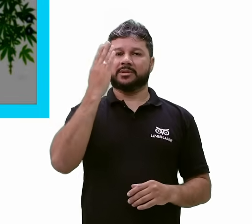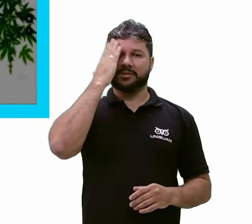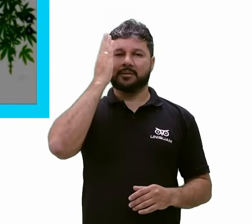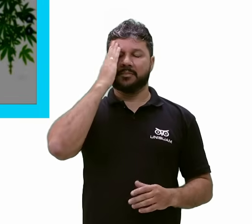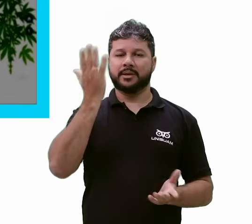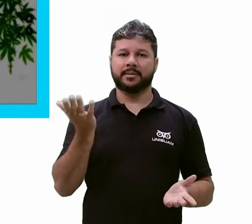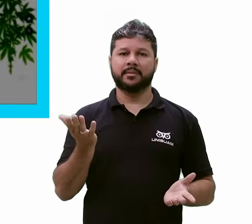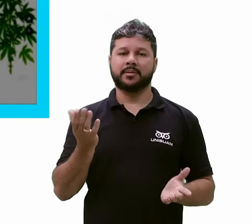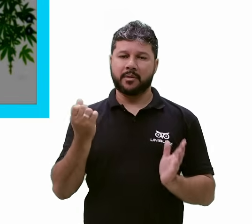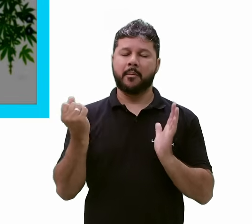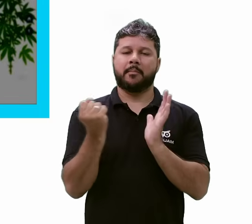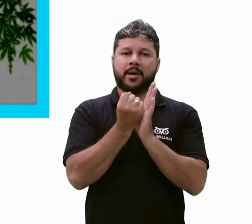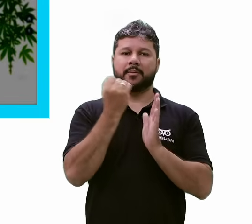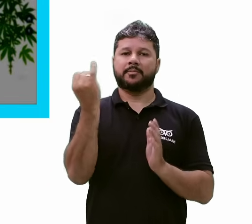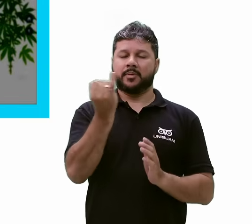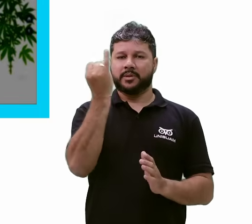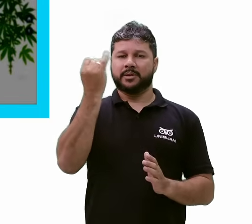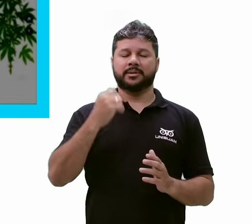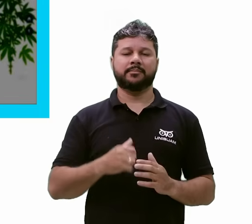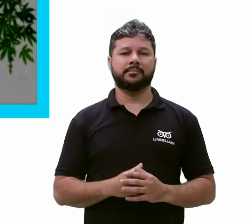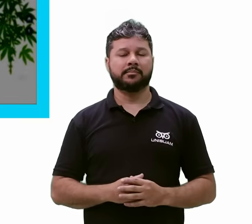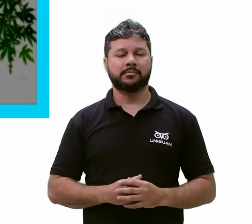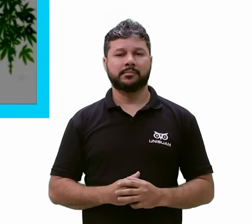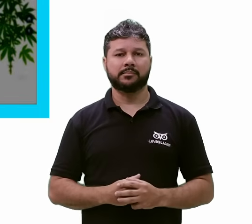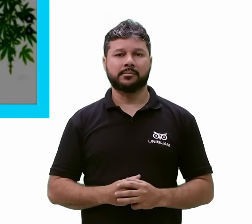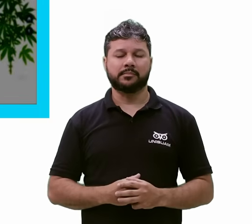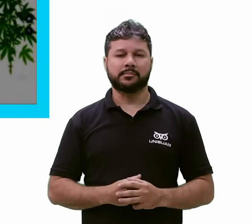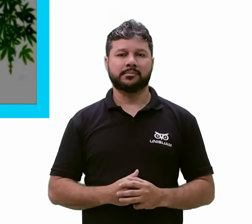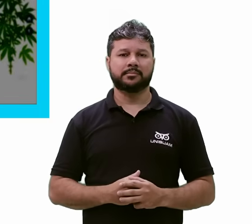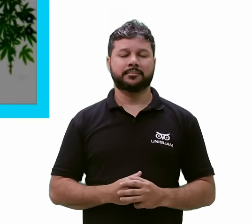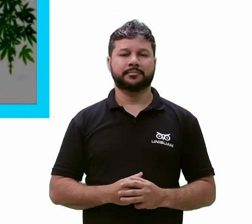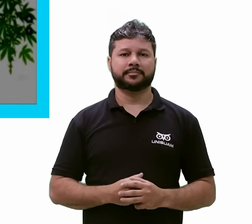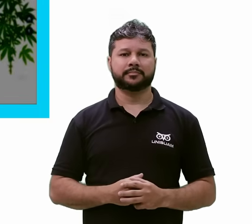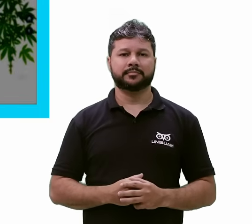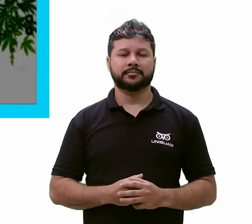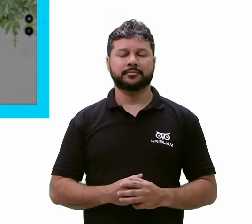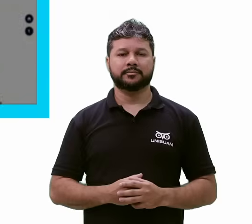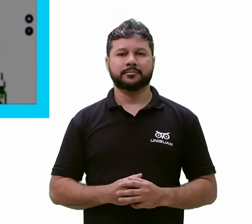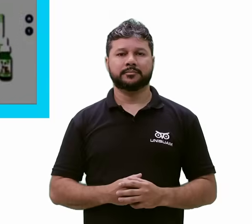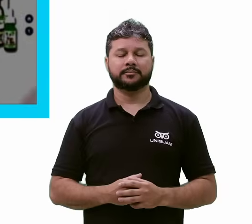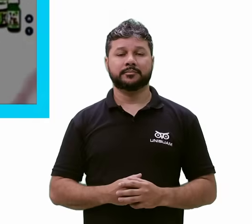Isso é muito importante, um marco muito importante, tá?